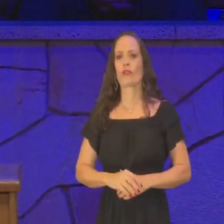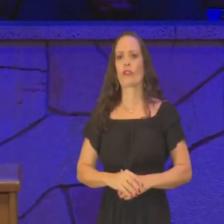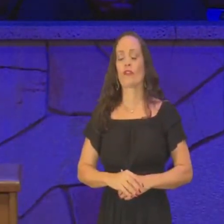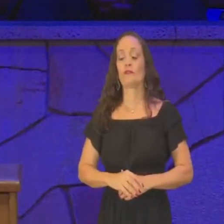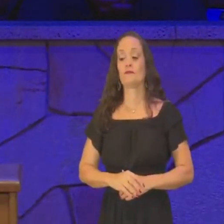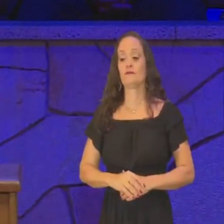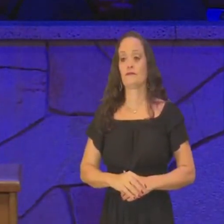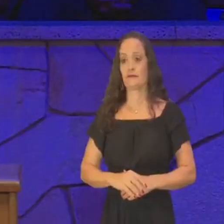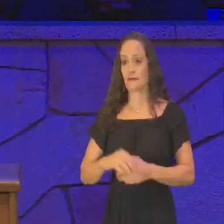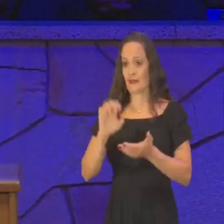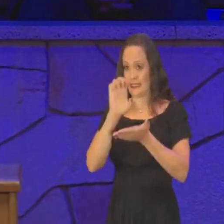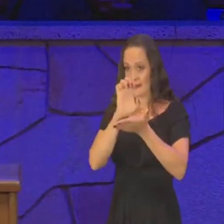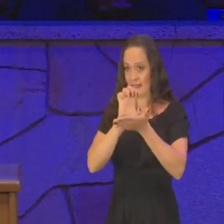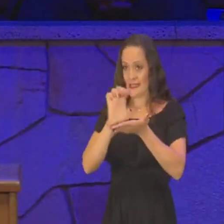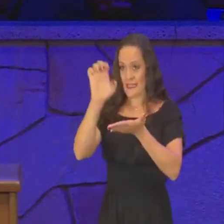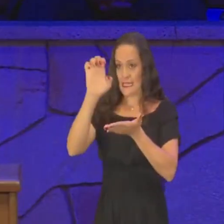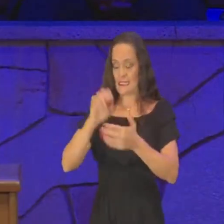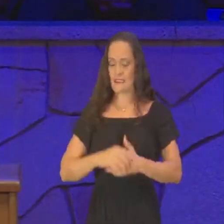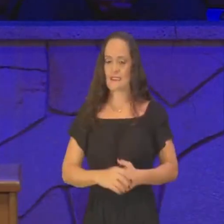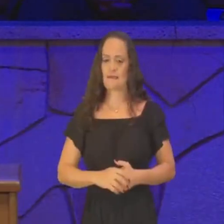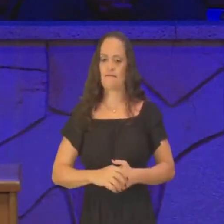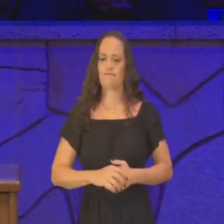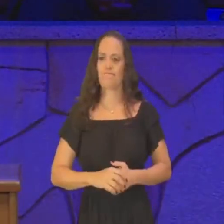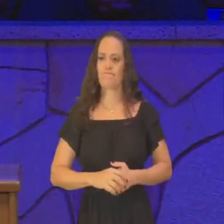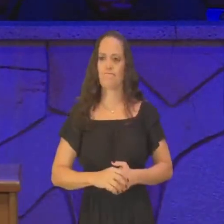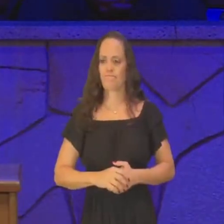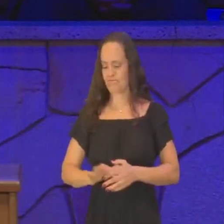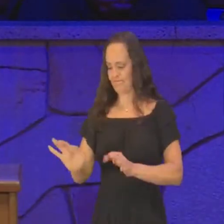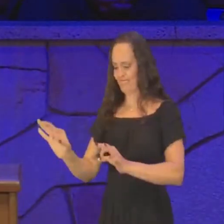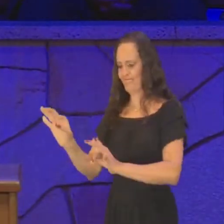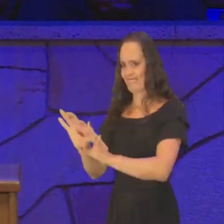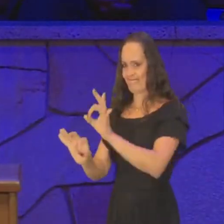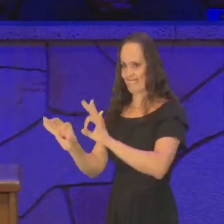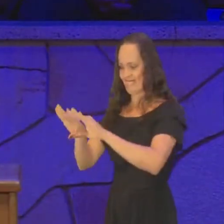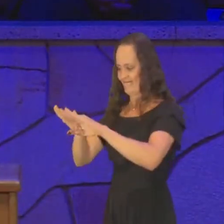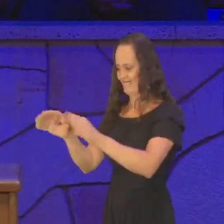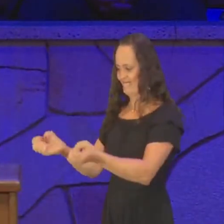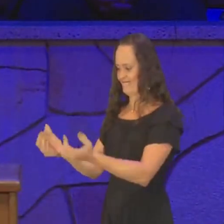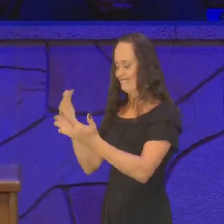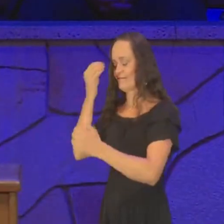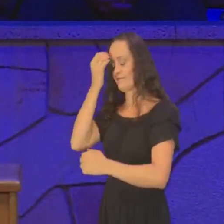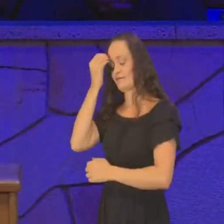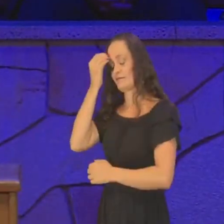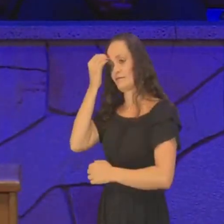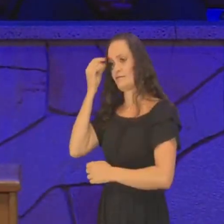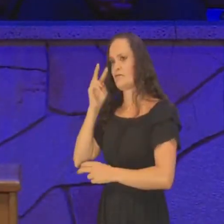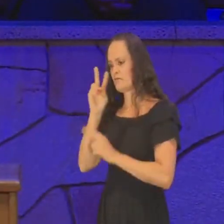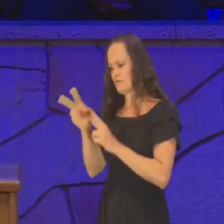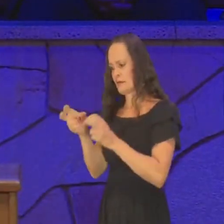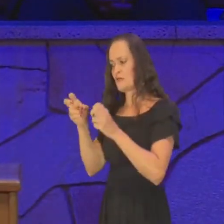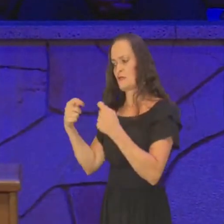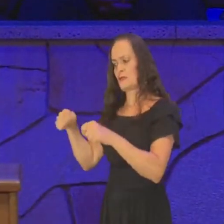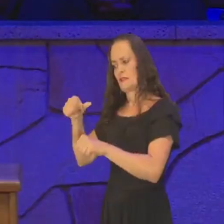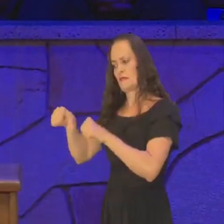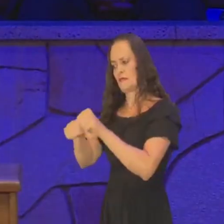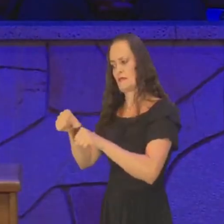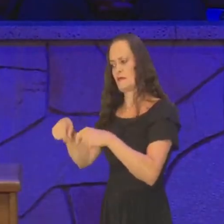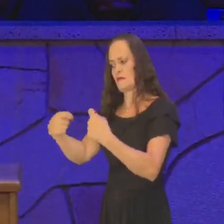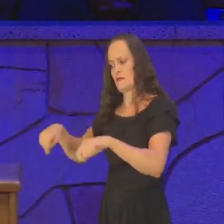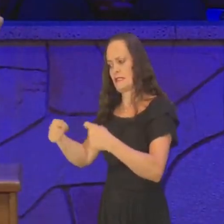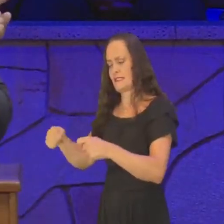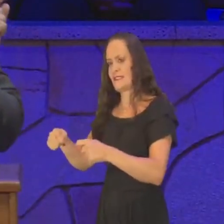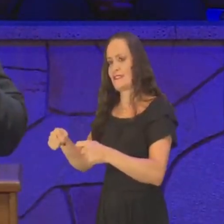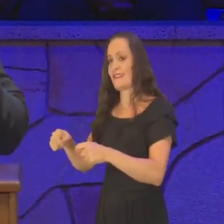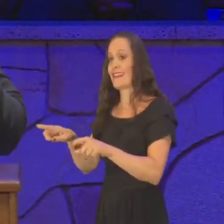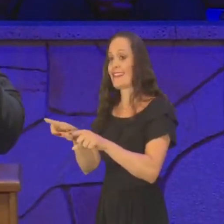Quando Elias apontava para o altar a necessidade da restauração e da